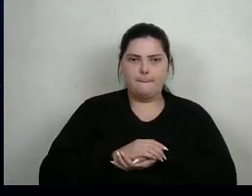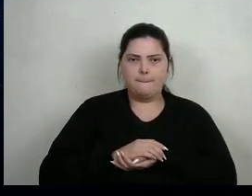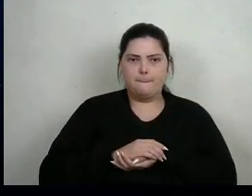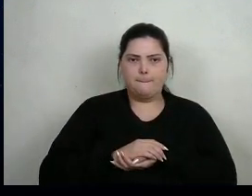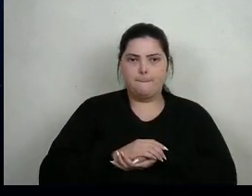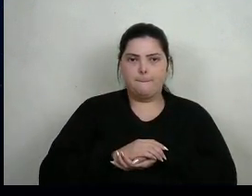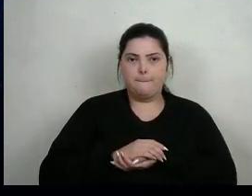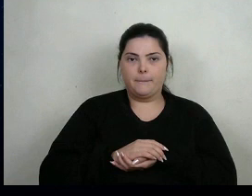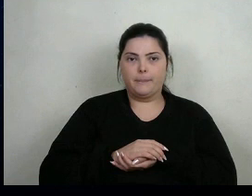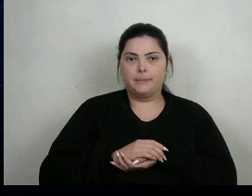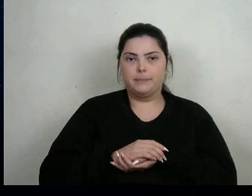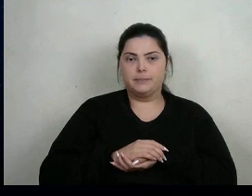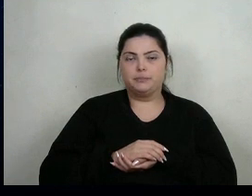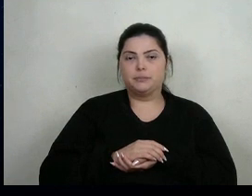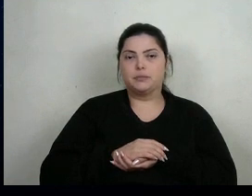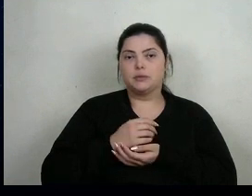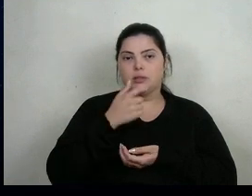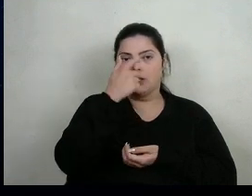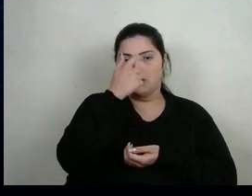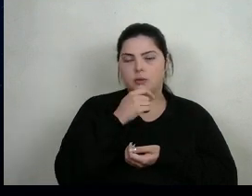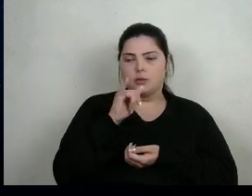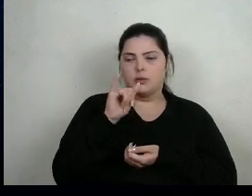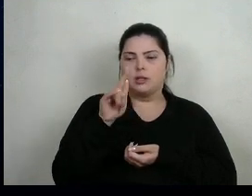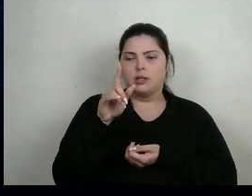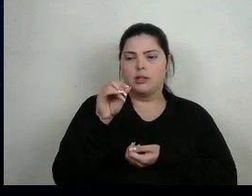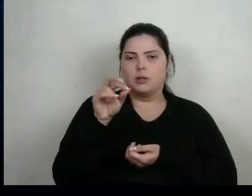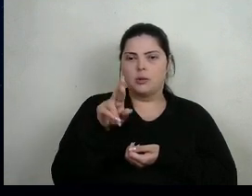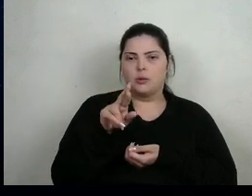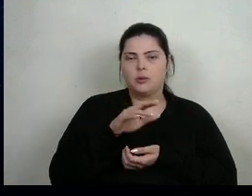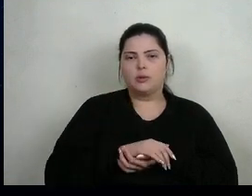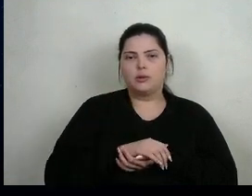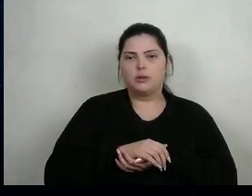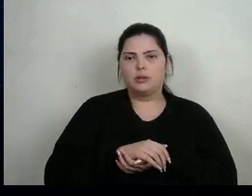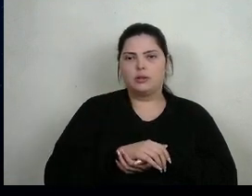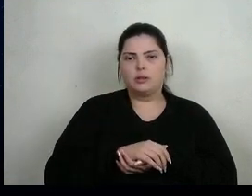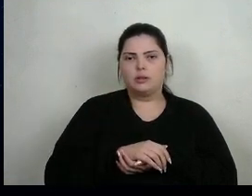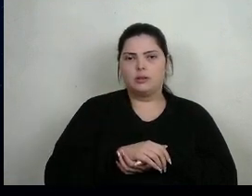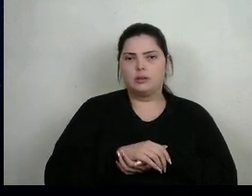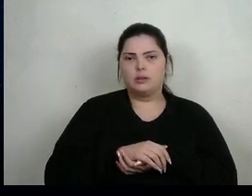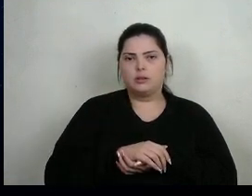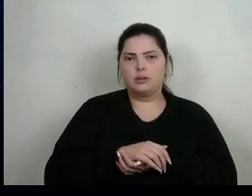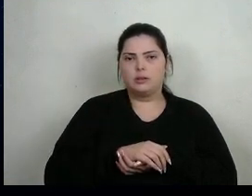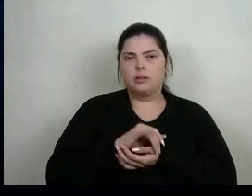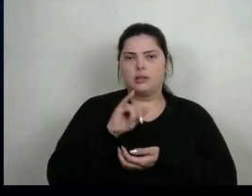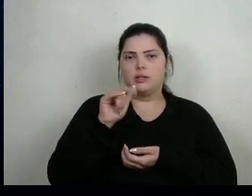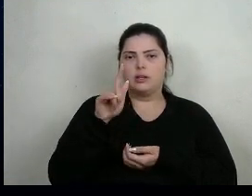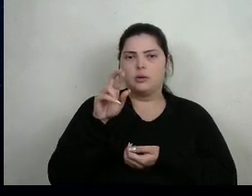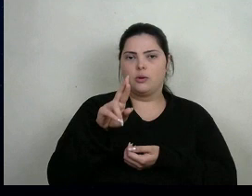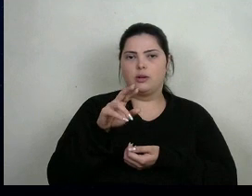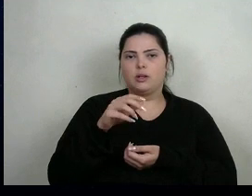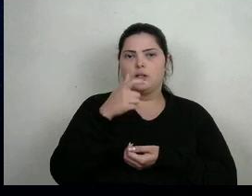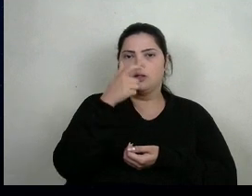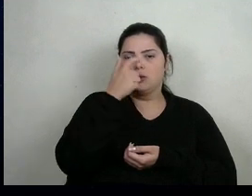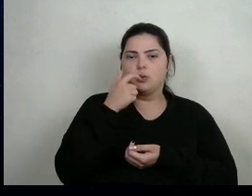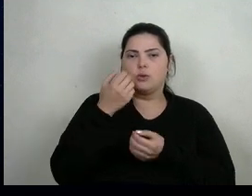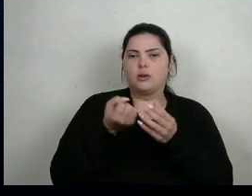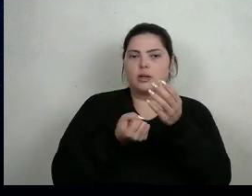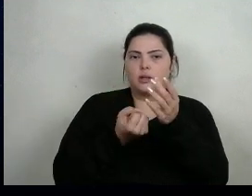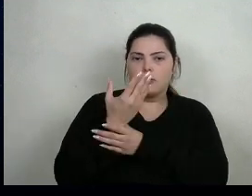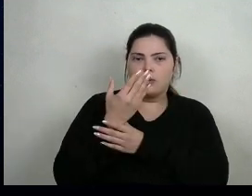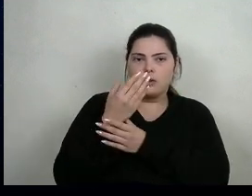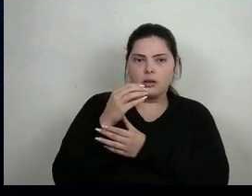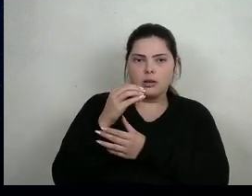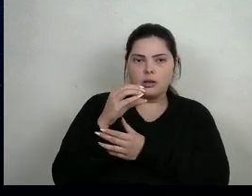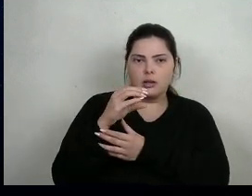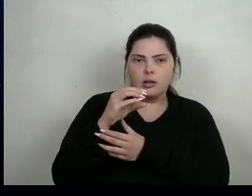eu sou está funcionando eu sou Igor Abade eu sou fundador da call motion que é uma